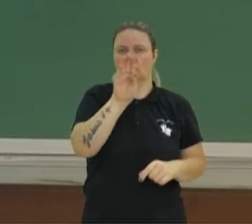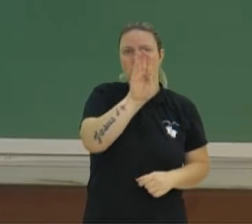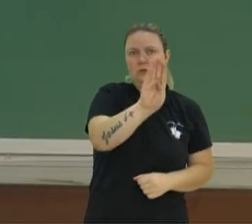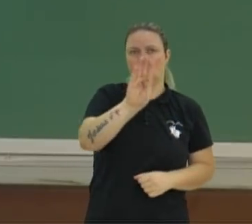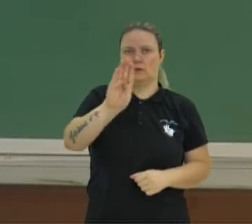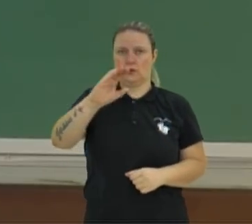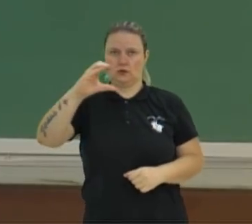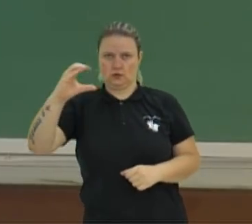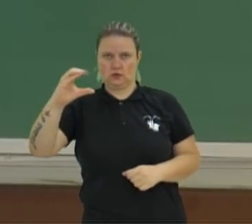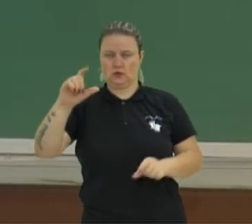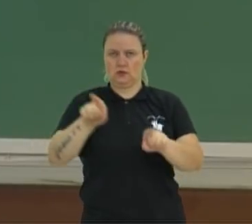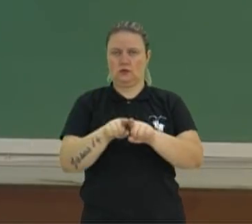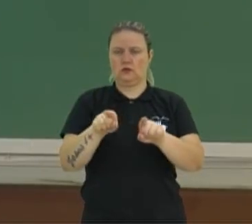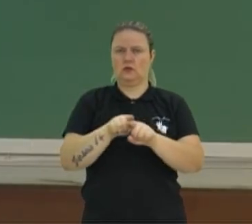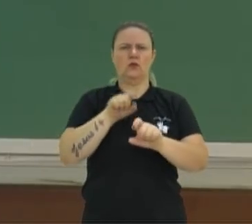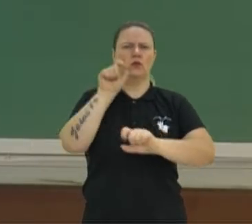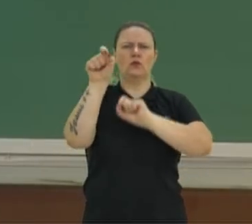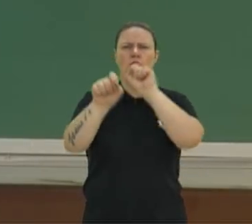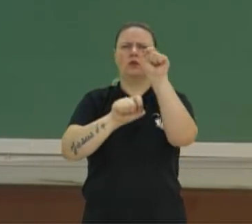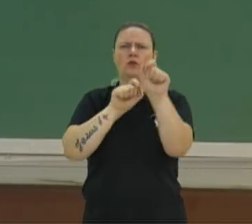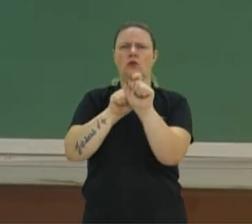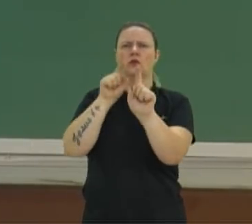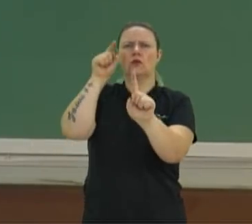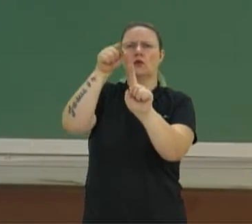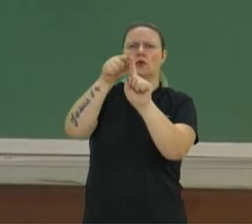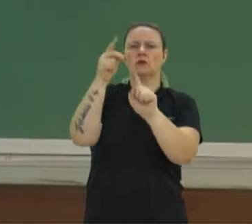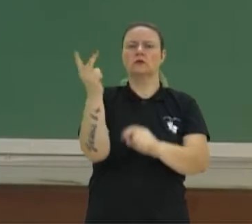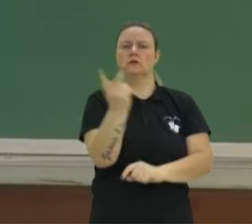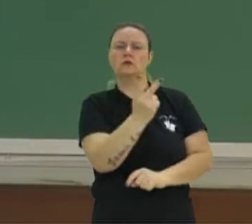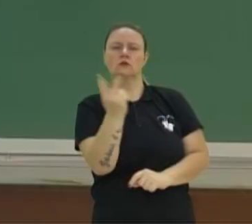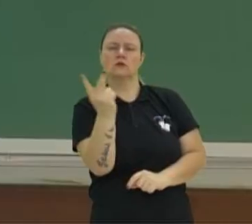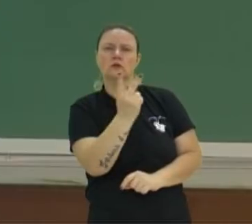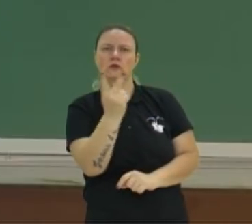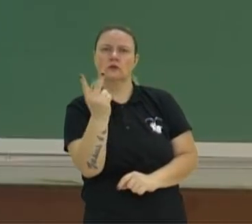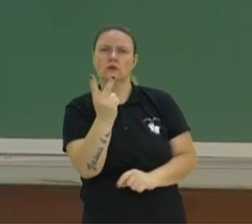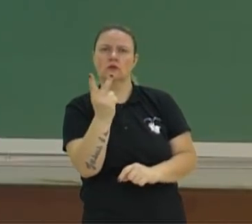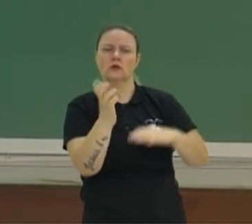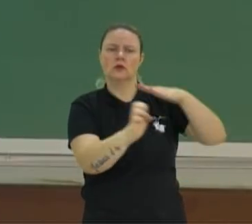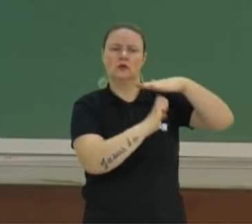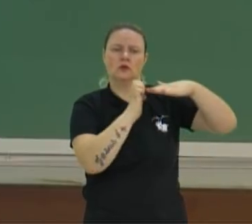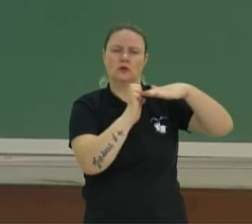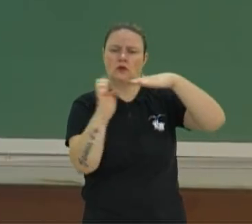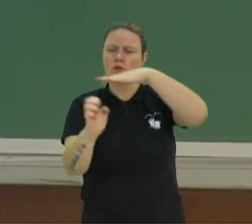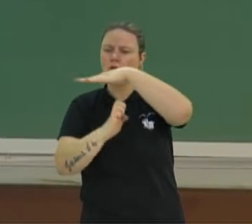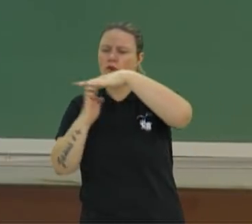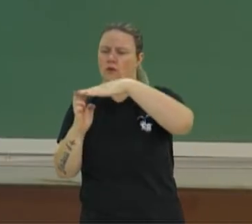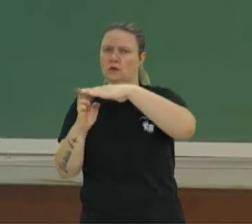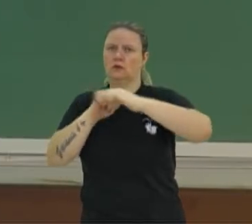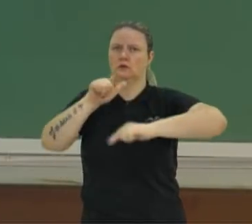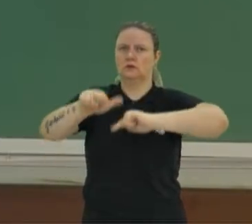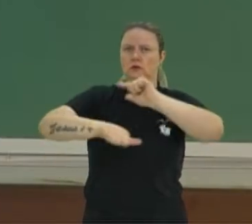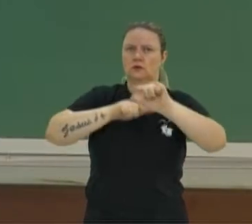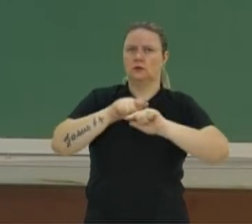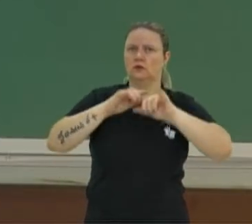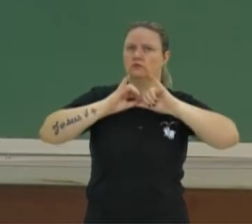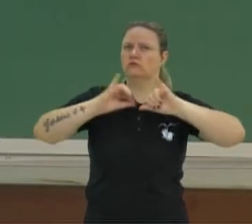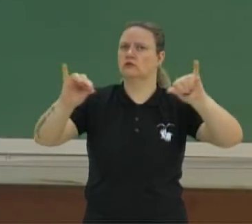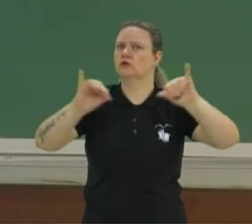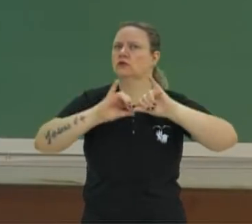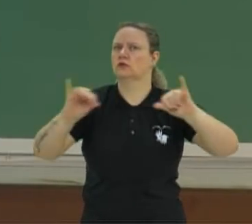BBC. Qual o objetivo dessas duas organizações, dessas duas instituições que trabalham com